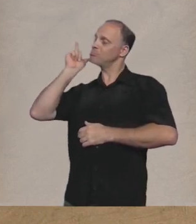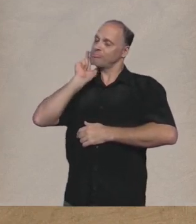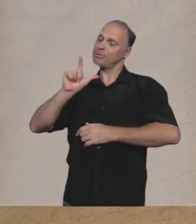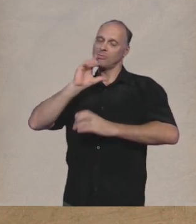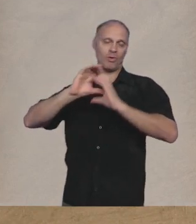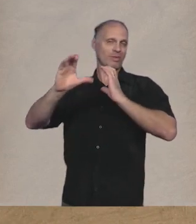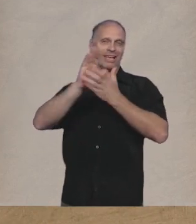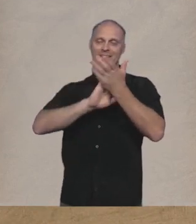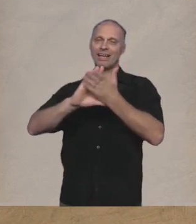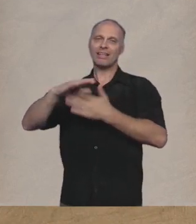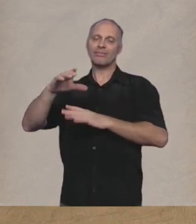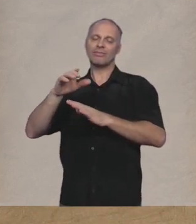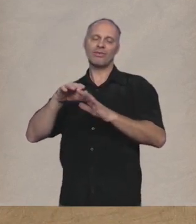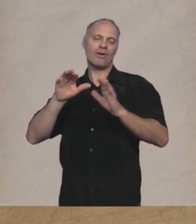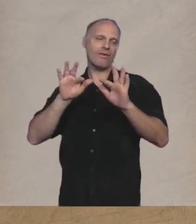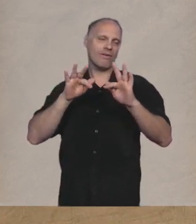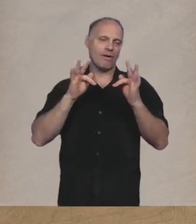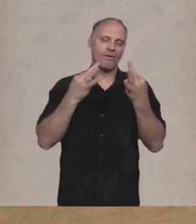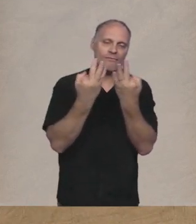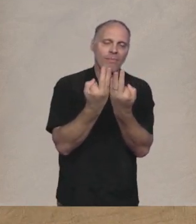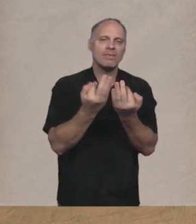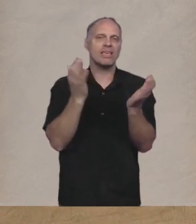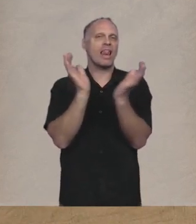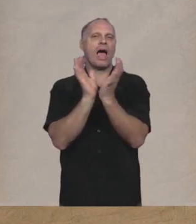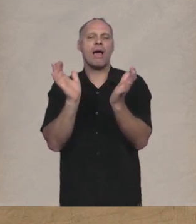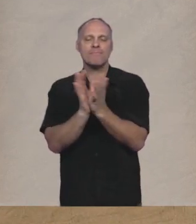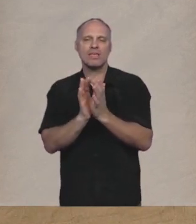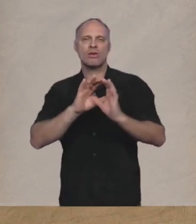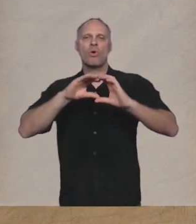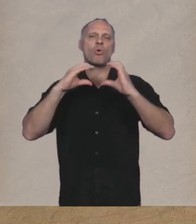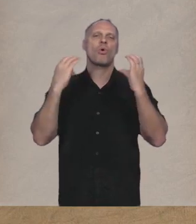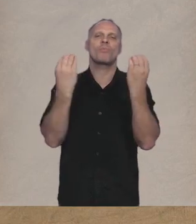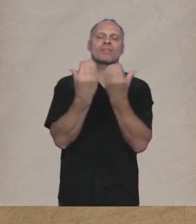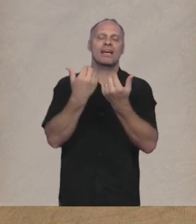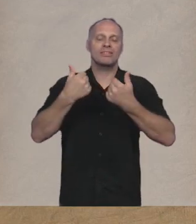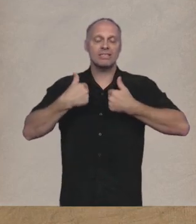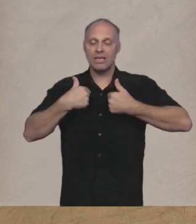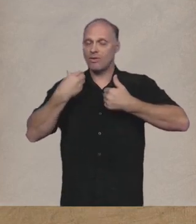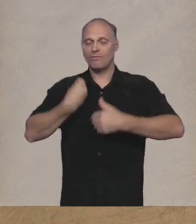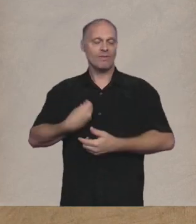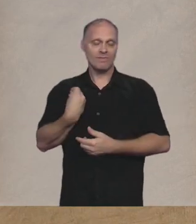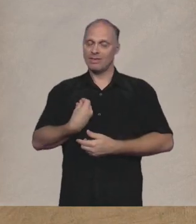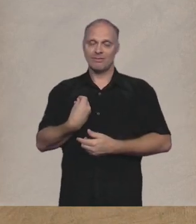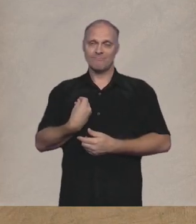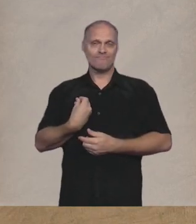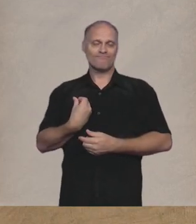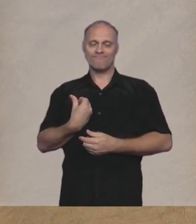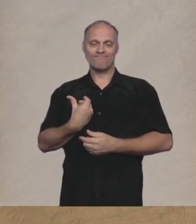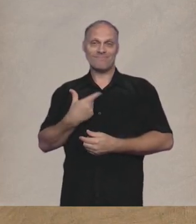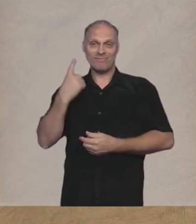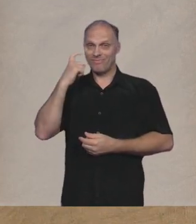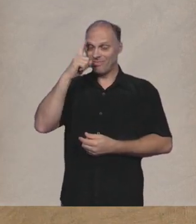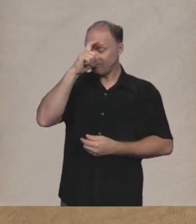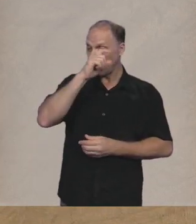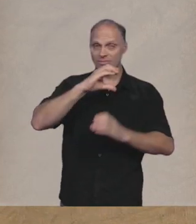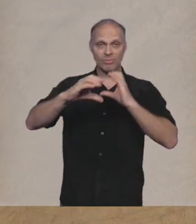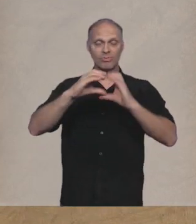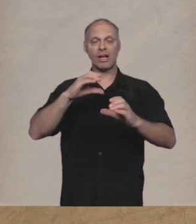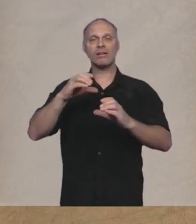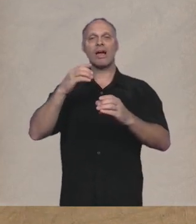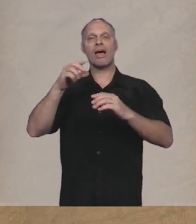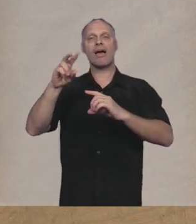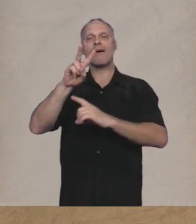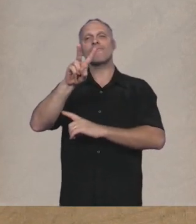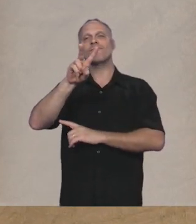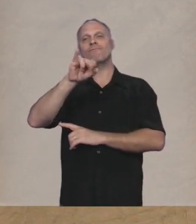me comunicar ainda com os meus pares, né? No caso da comunidade onde eu vivia, aqui na Vila